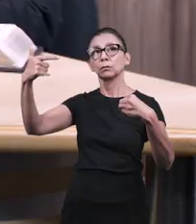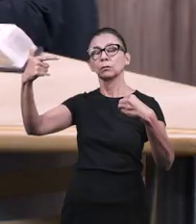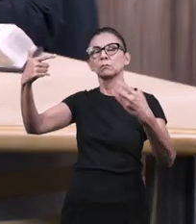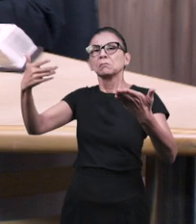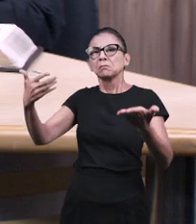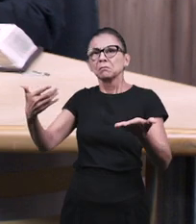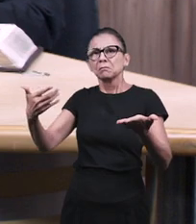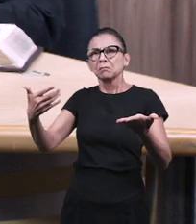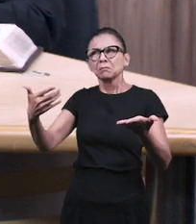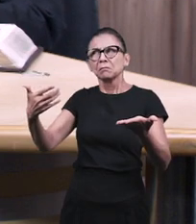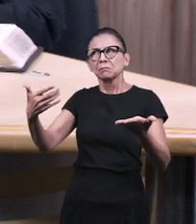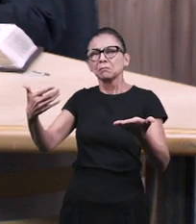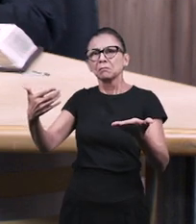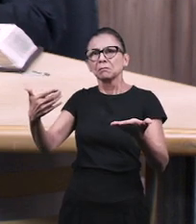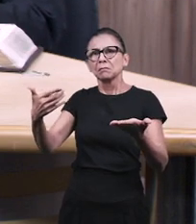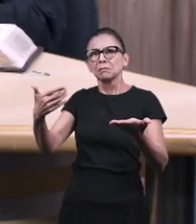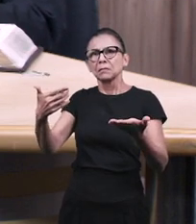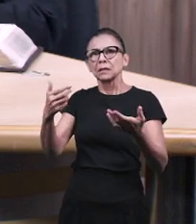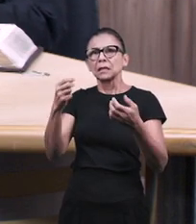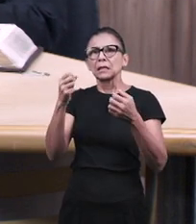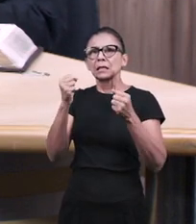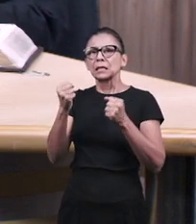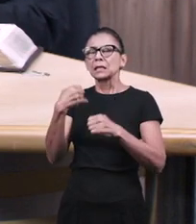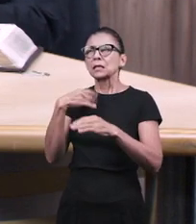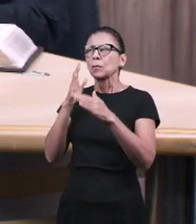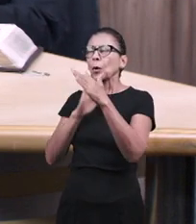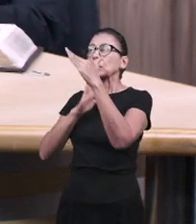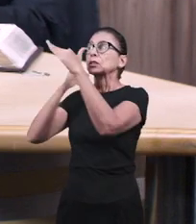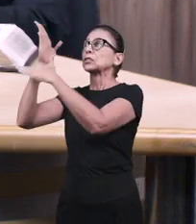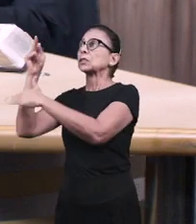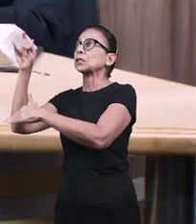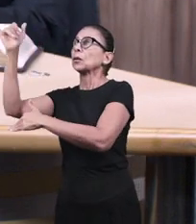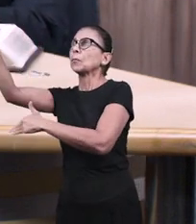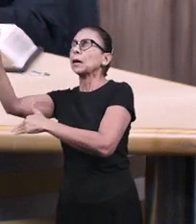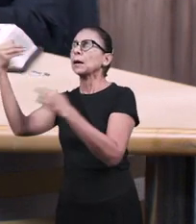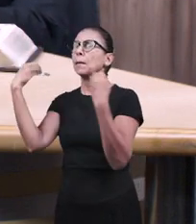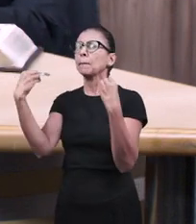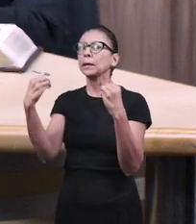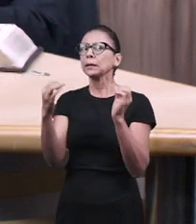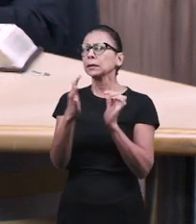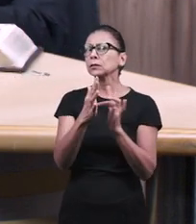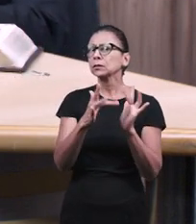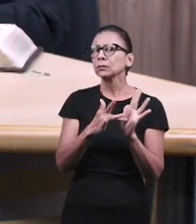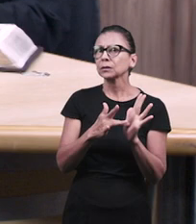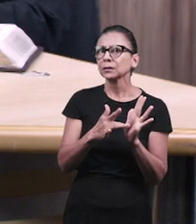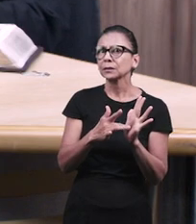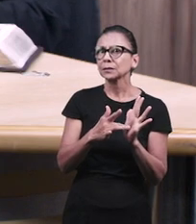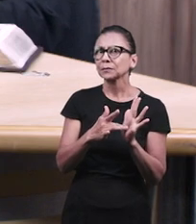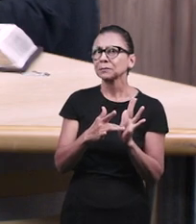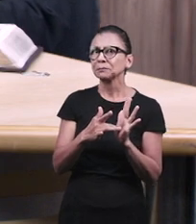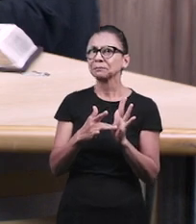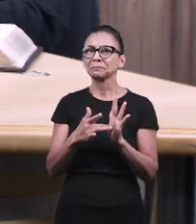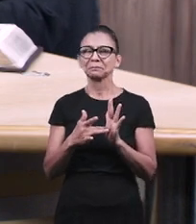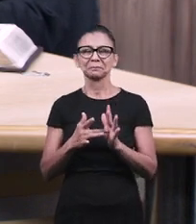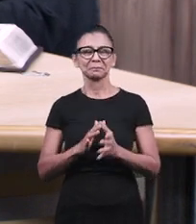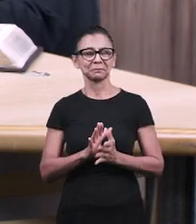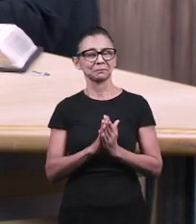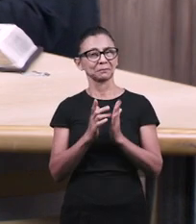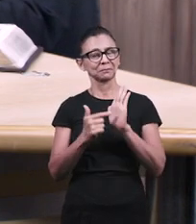menor? É razão, né? Dentro da razão está certo, né? Né? Só que a palavra diz